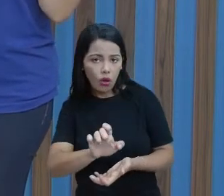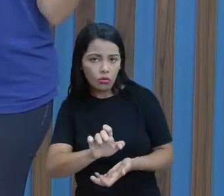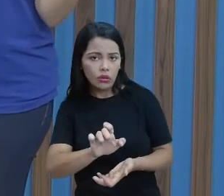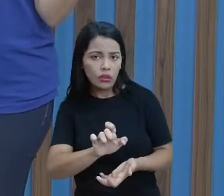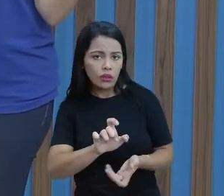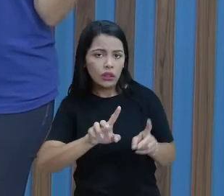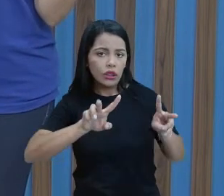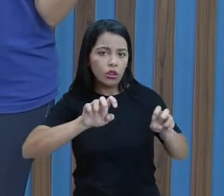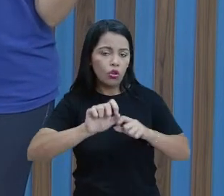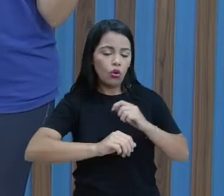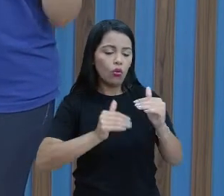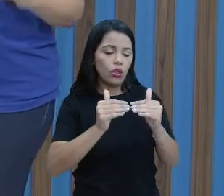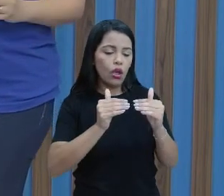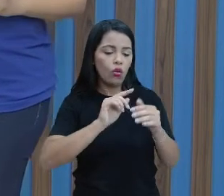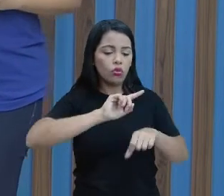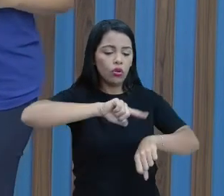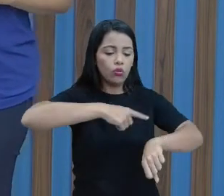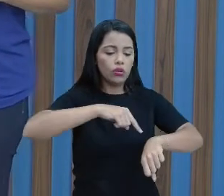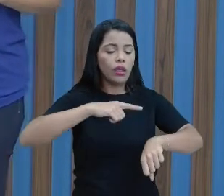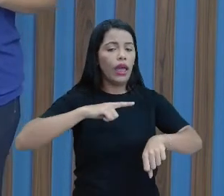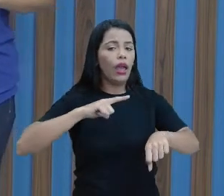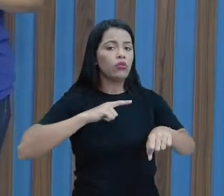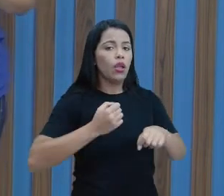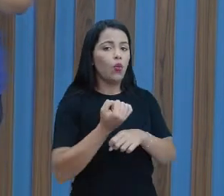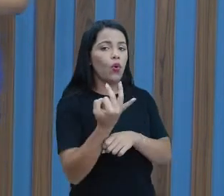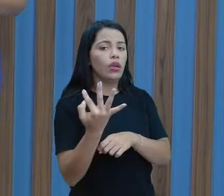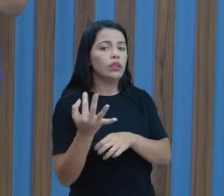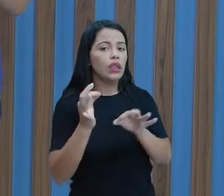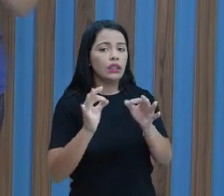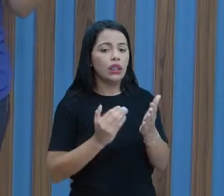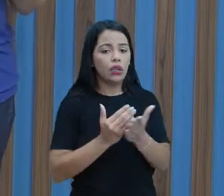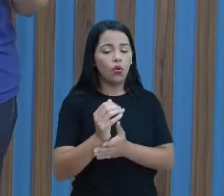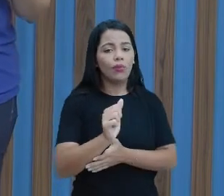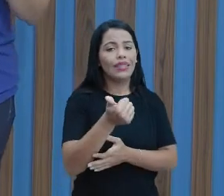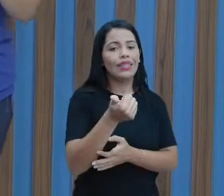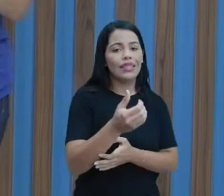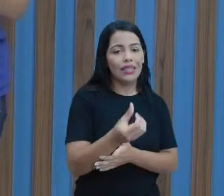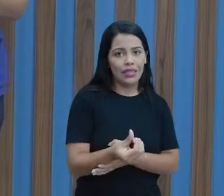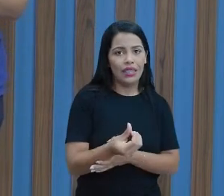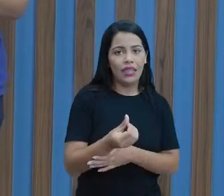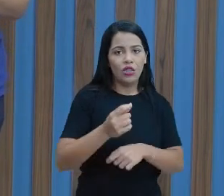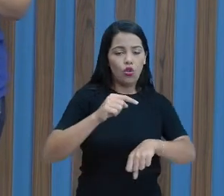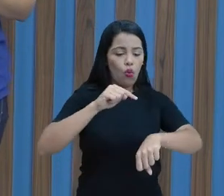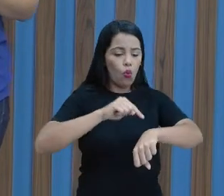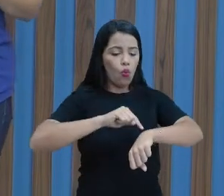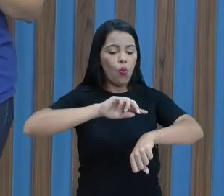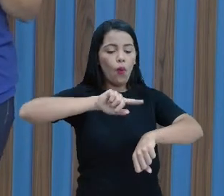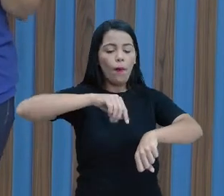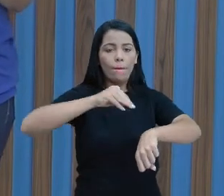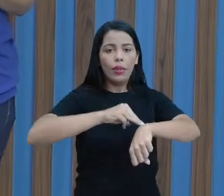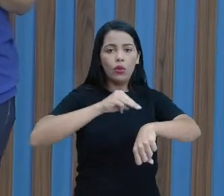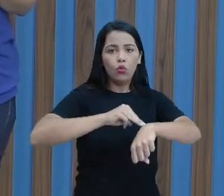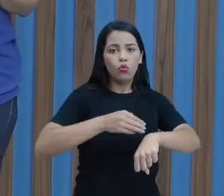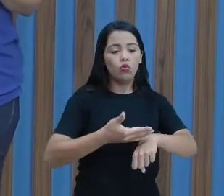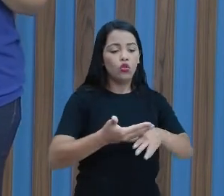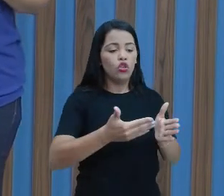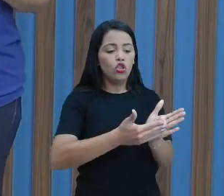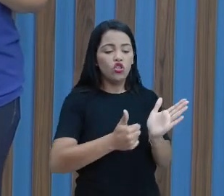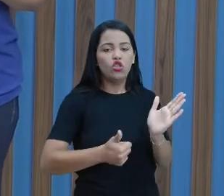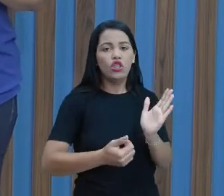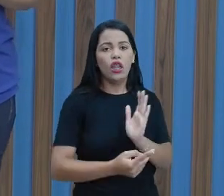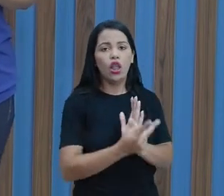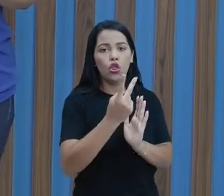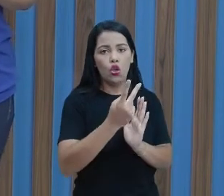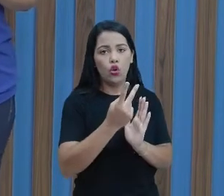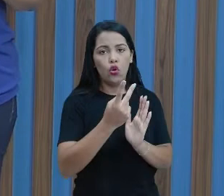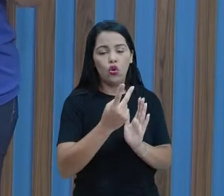são 16 baldes. A cada minuto que se passa, a gente tira 2 baldes. Então, a gente vai pensar assim, se